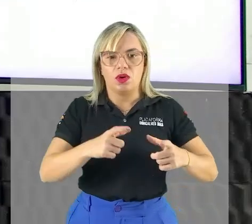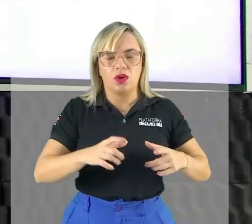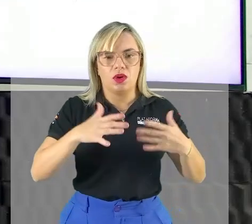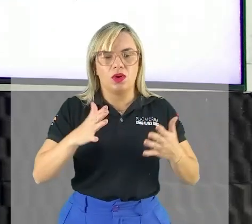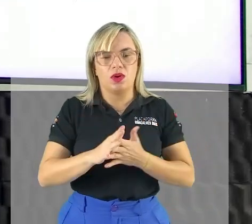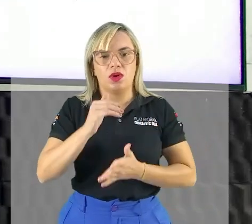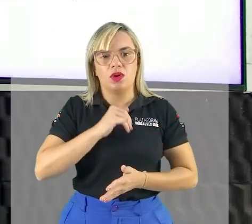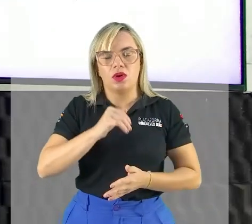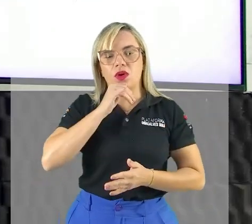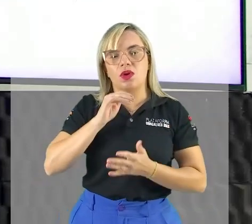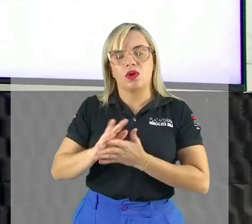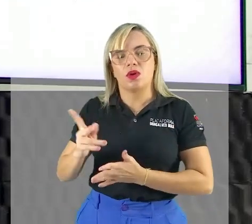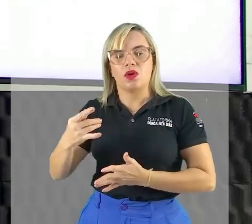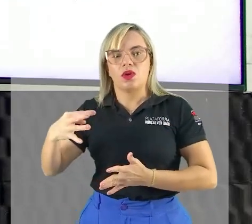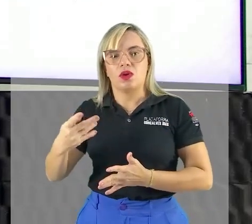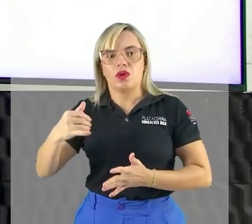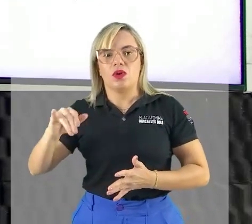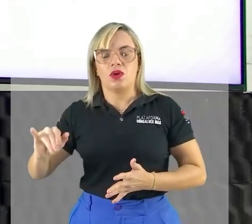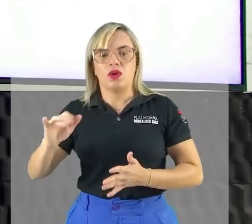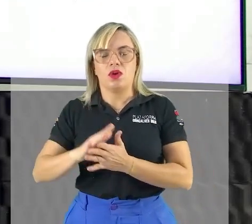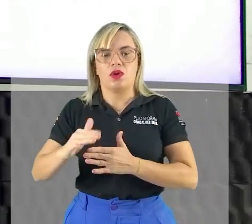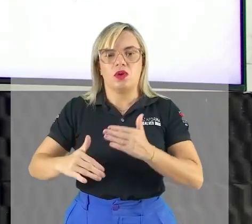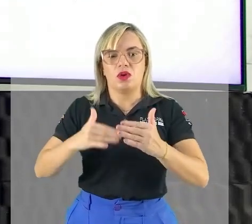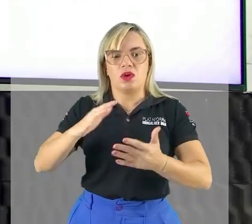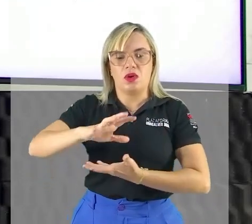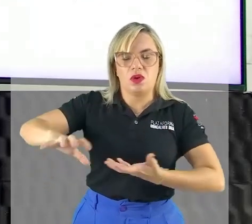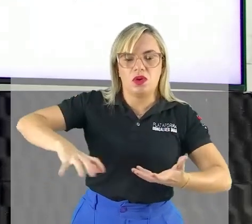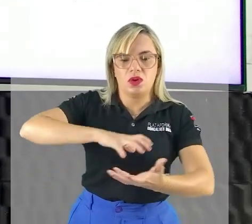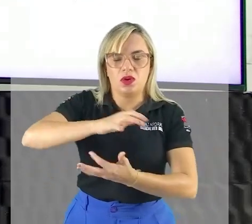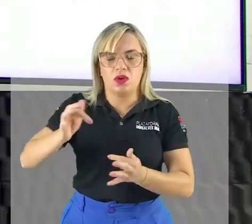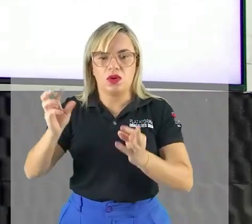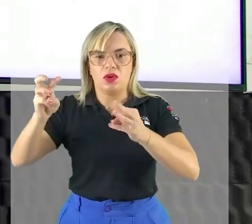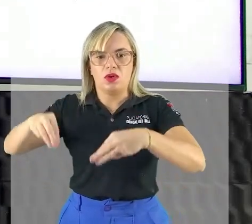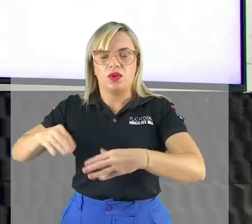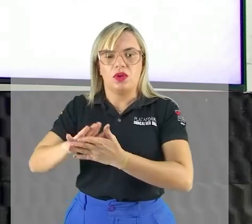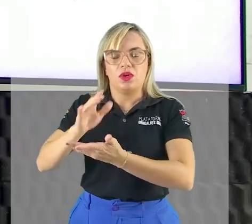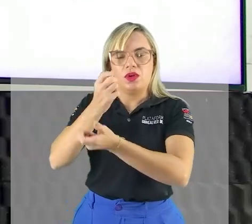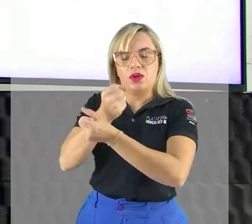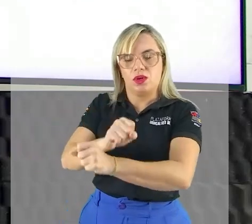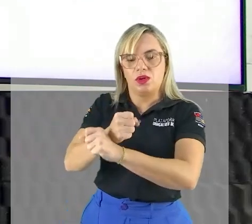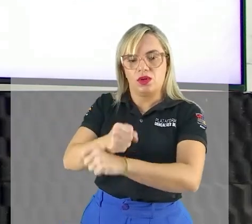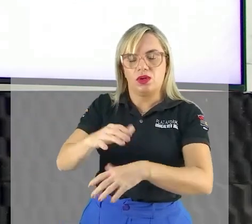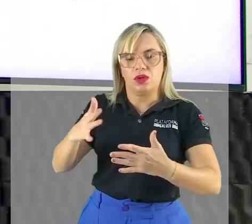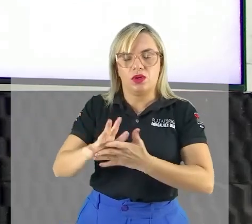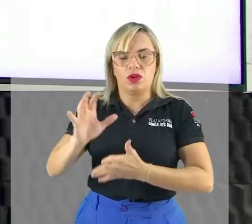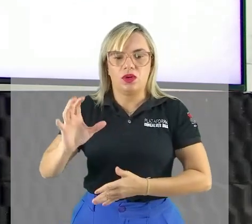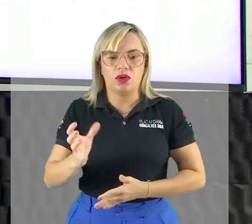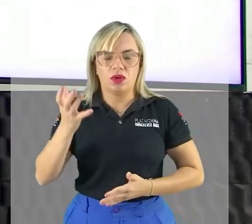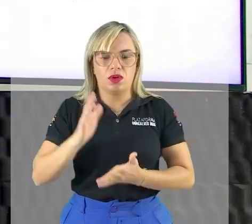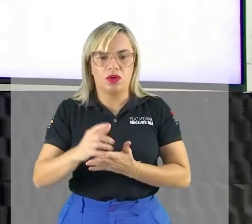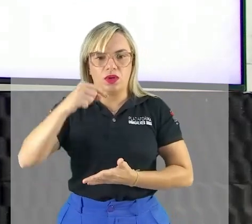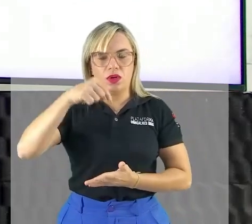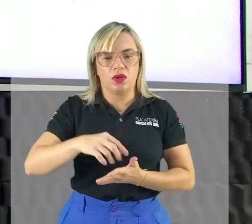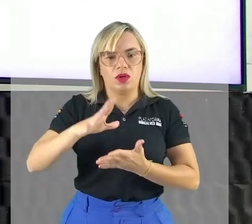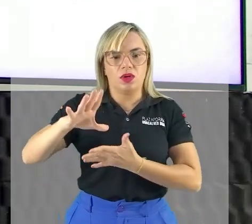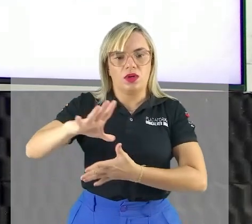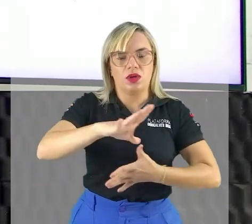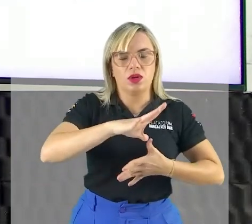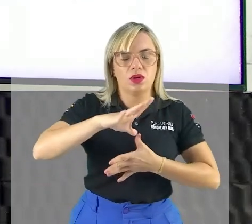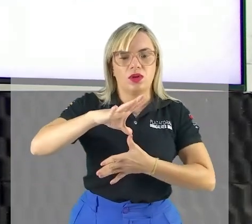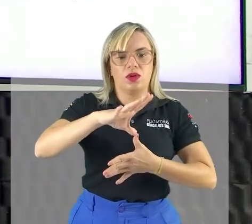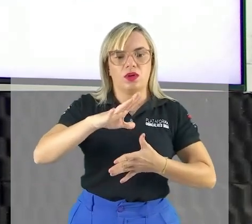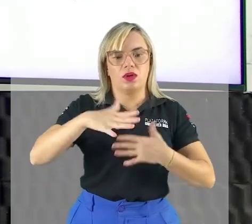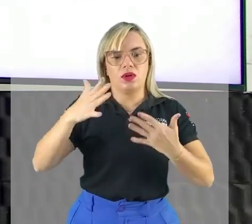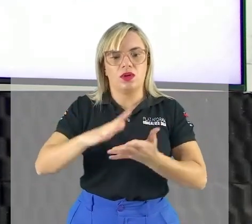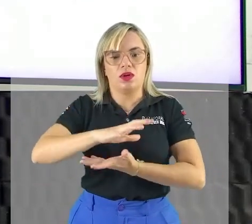o Haiti dentro do seu processo né de revolta e de fim da escravidão eh que vai ocorrer aqui na América então é uma